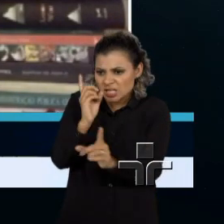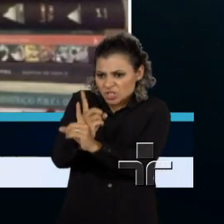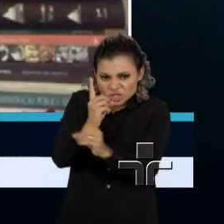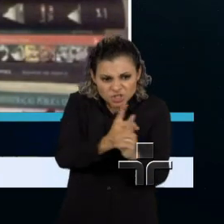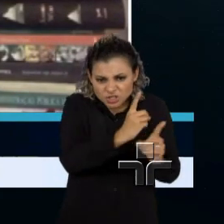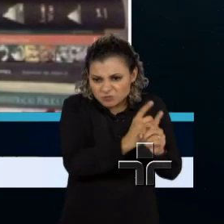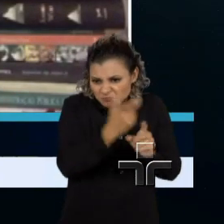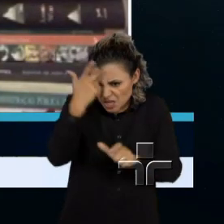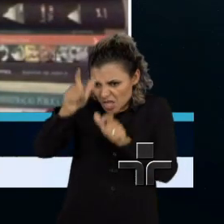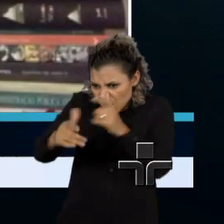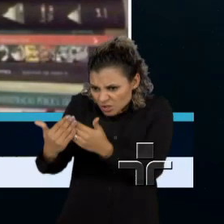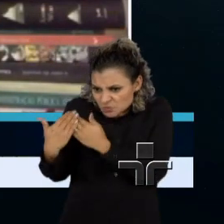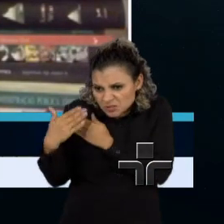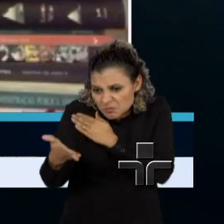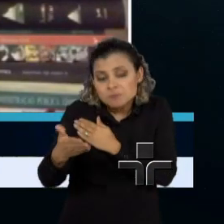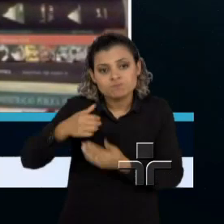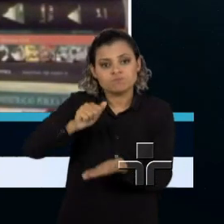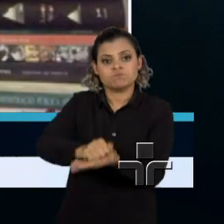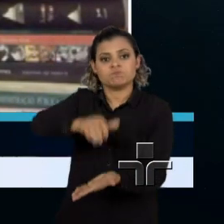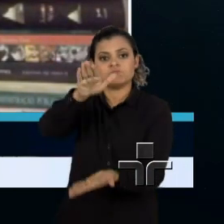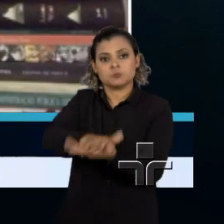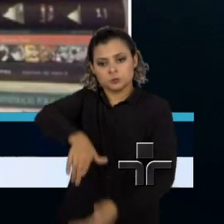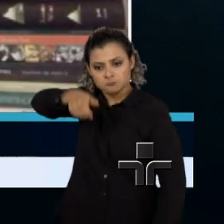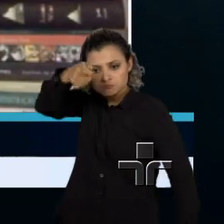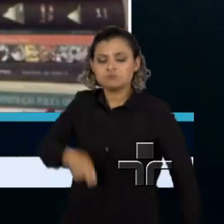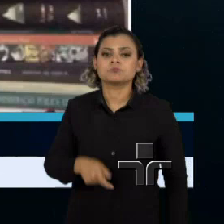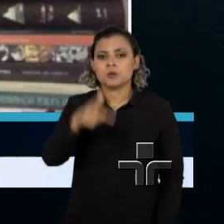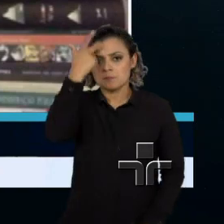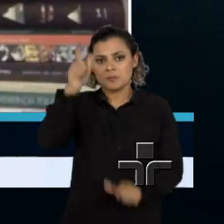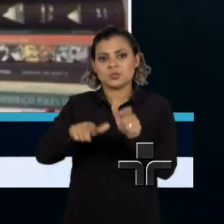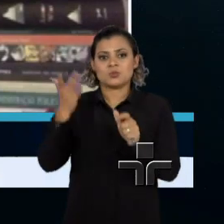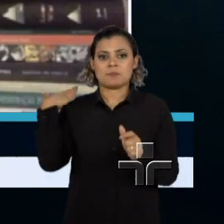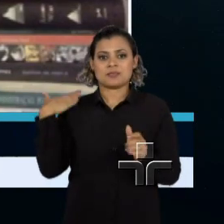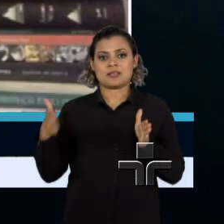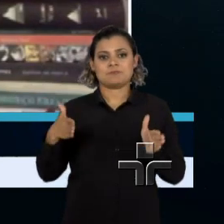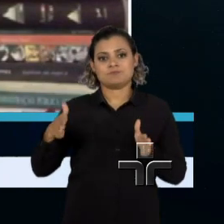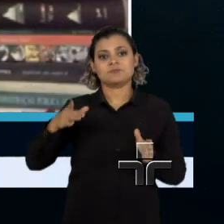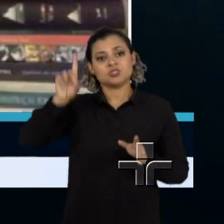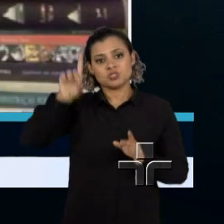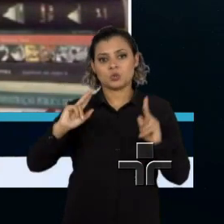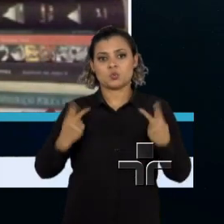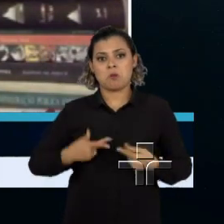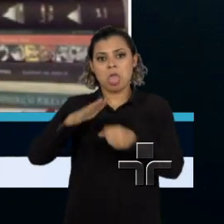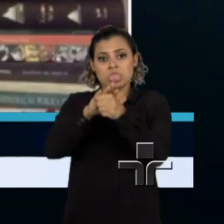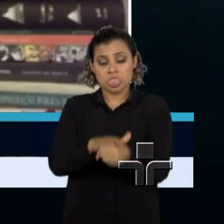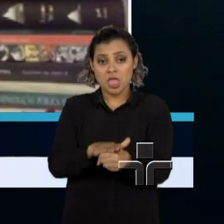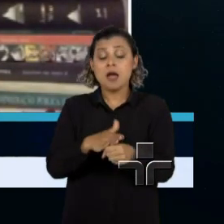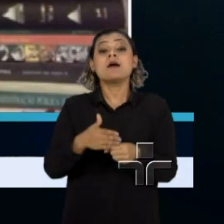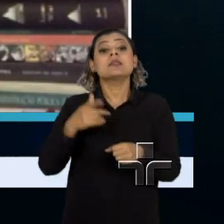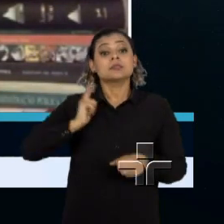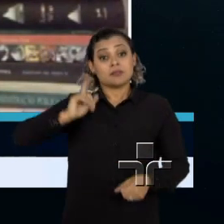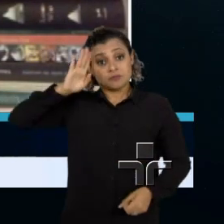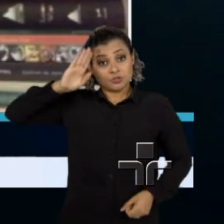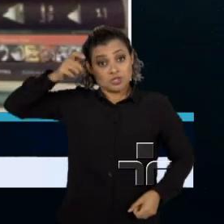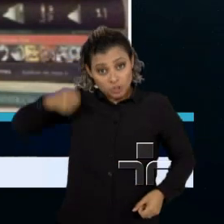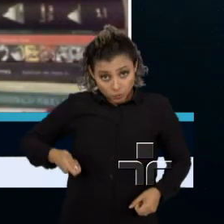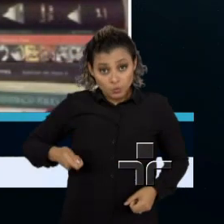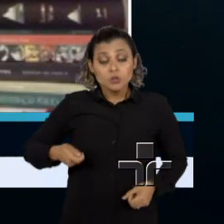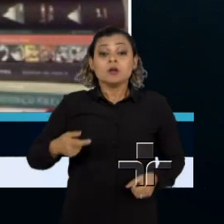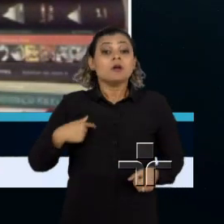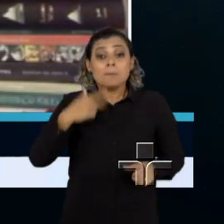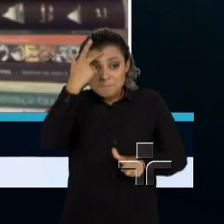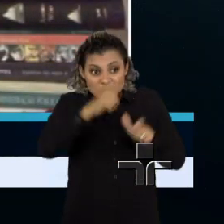demonstrada a responsabilidade, punir os autores de graves violações de direitos humanos. Desde o fim da ditadura, nenhum autor